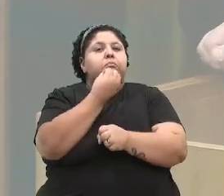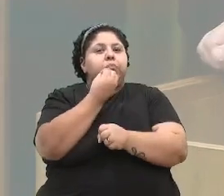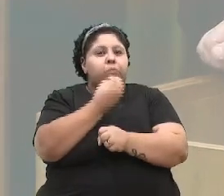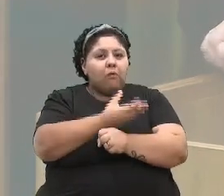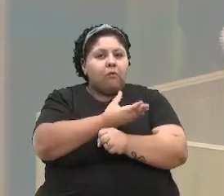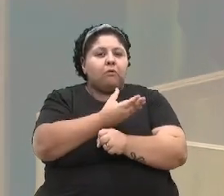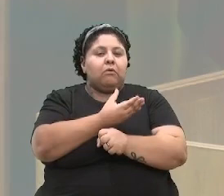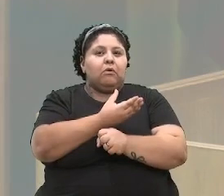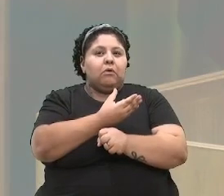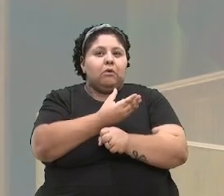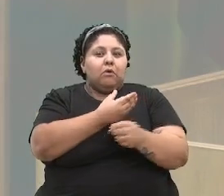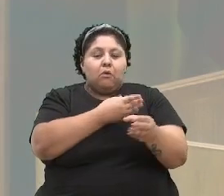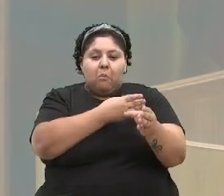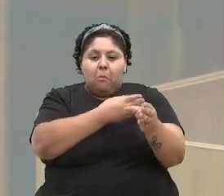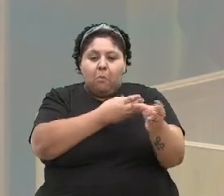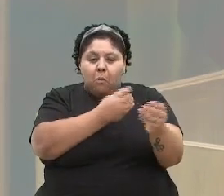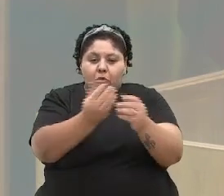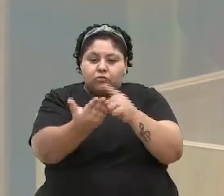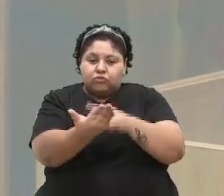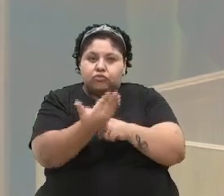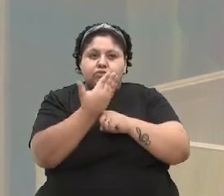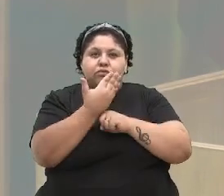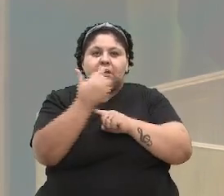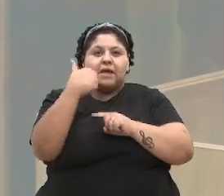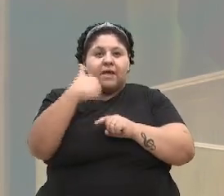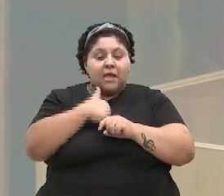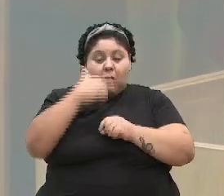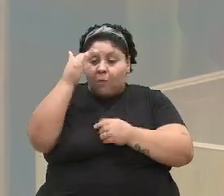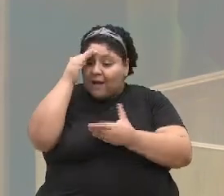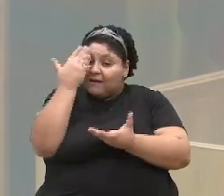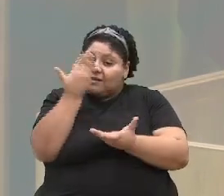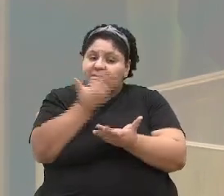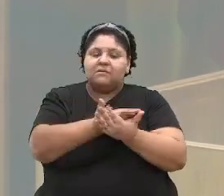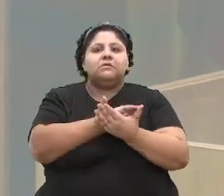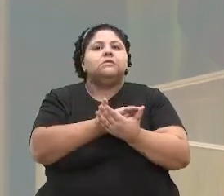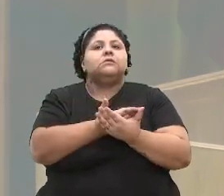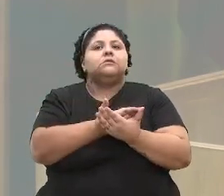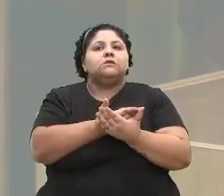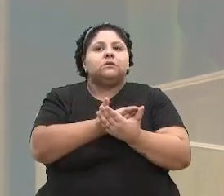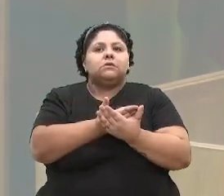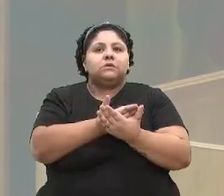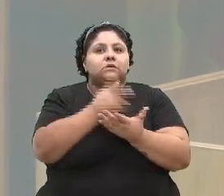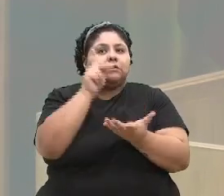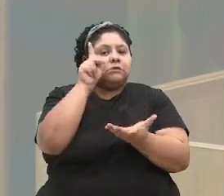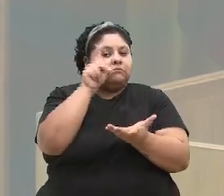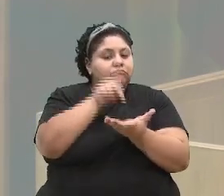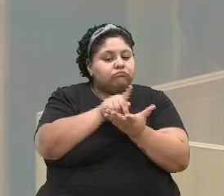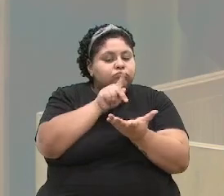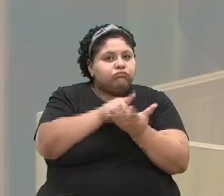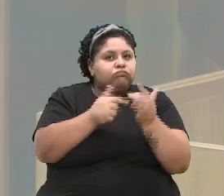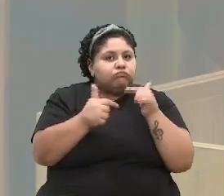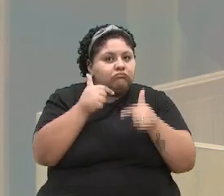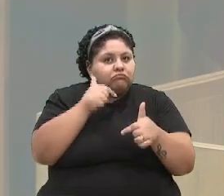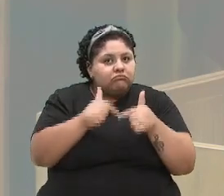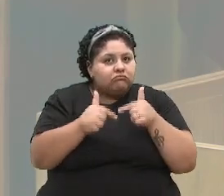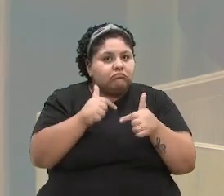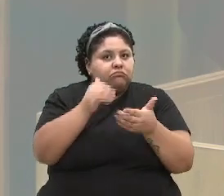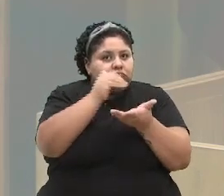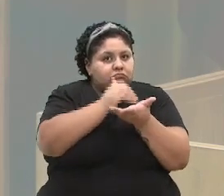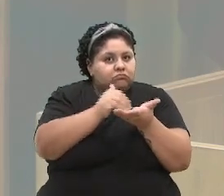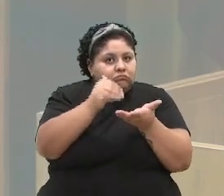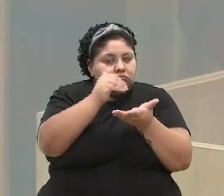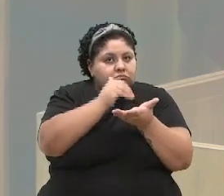nos ajudou. E eu tenho confiança na honestidade e no trabalho dele em cima